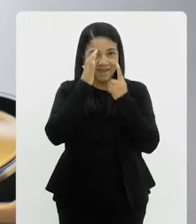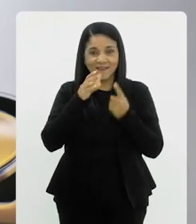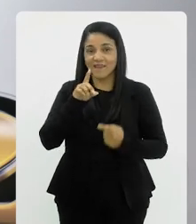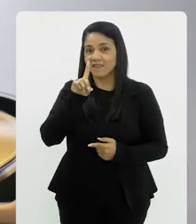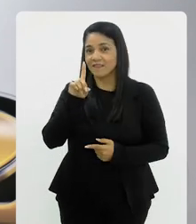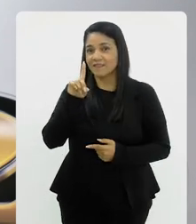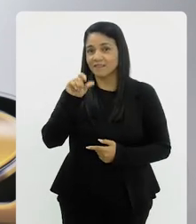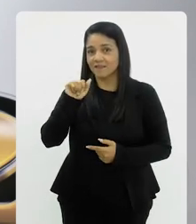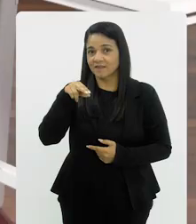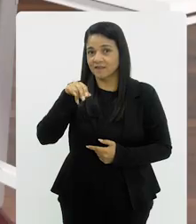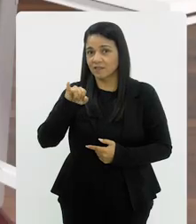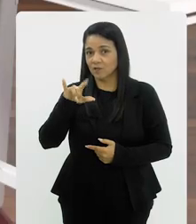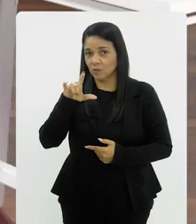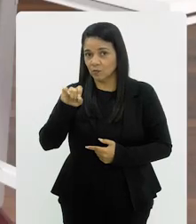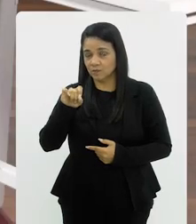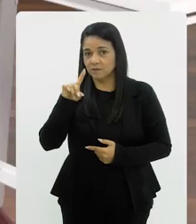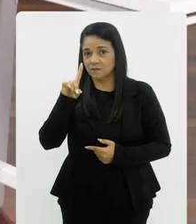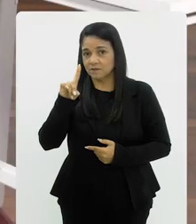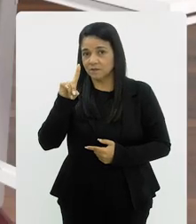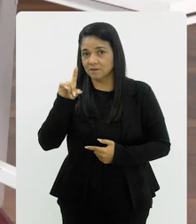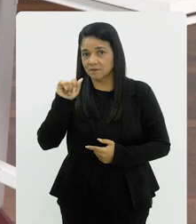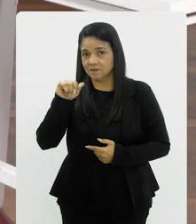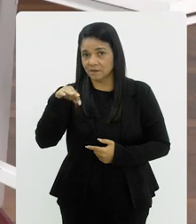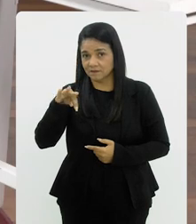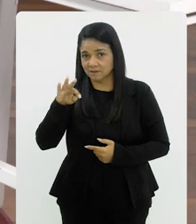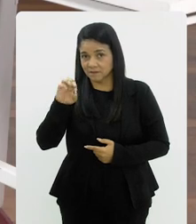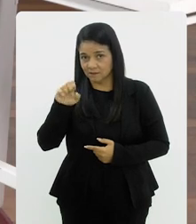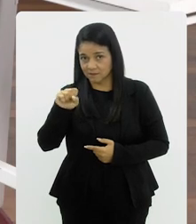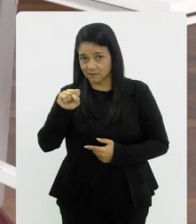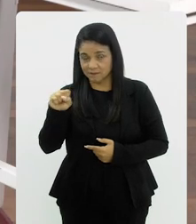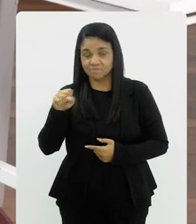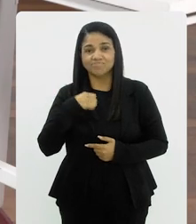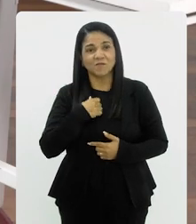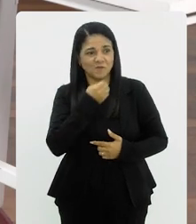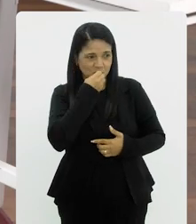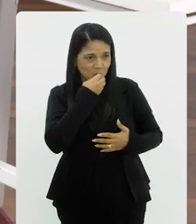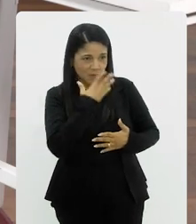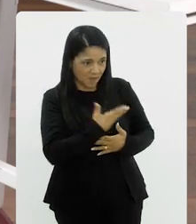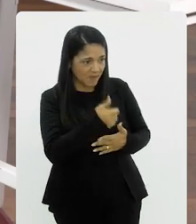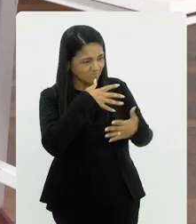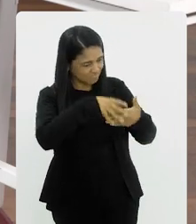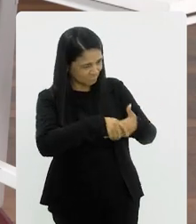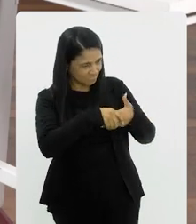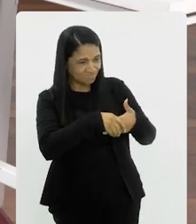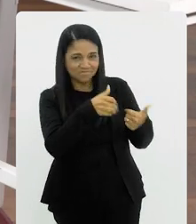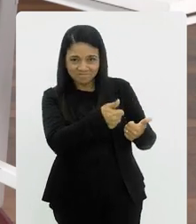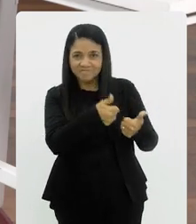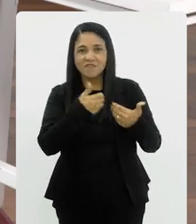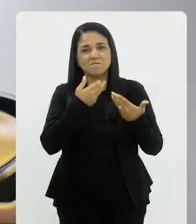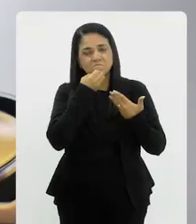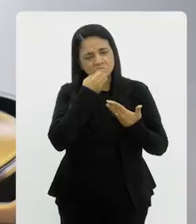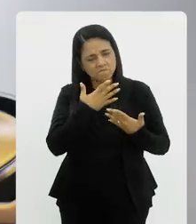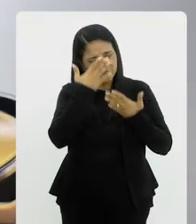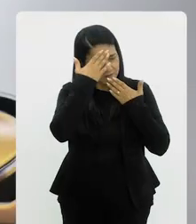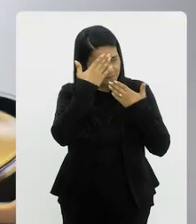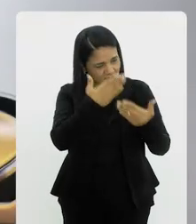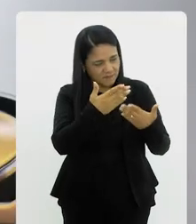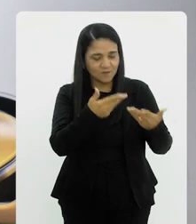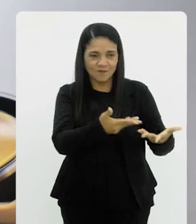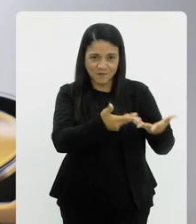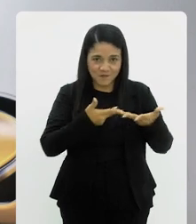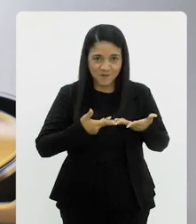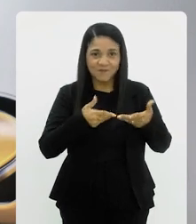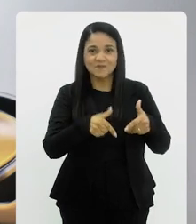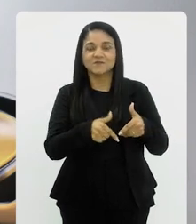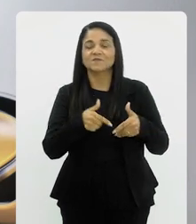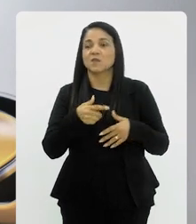Danilo Dantas. E aí, Danilo, tudo bem? Tudo bom, Mauro? Prazer. Quero te agradecer muito a sua vinda. Na verdade, eu aproveitei que o